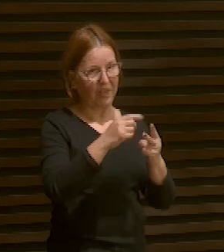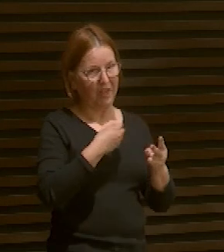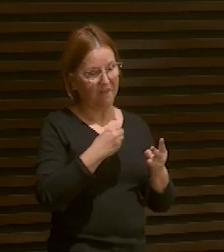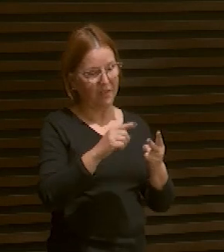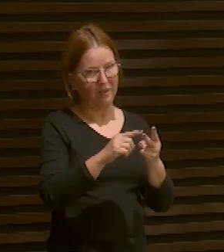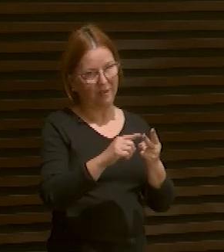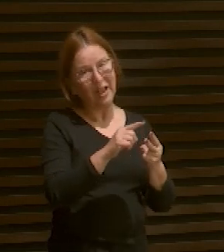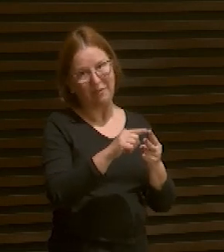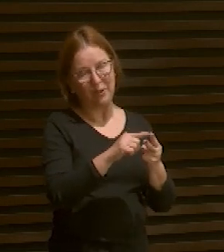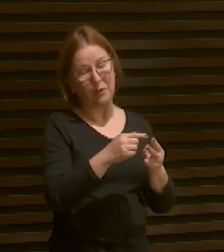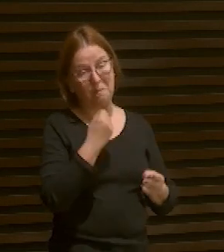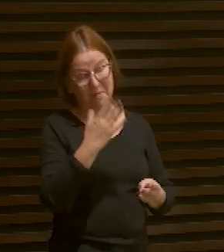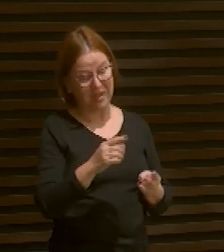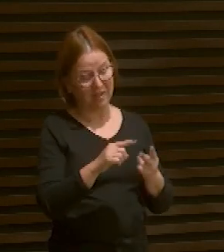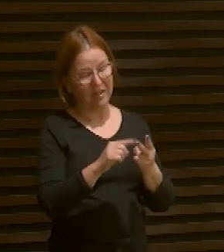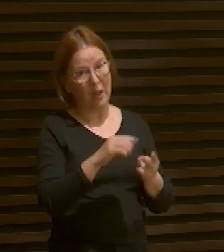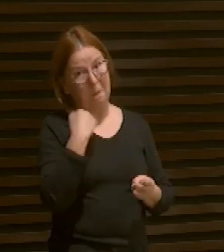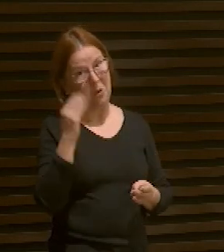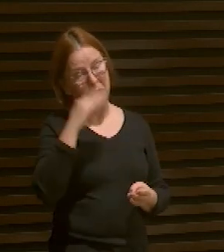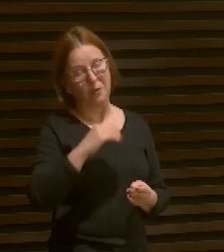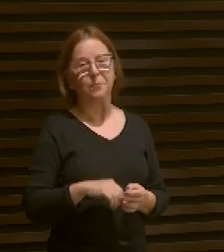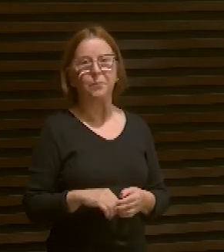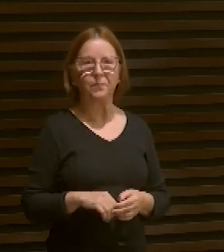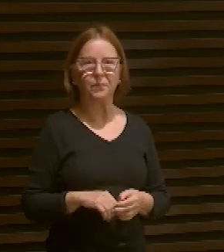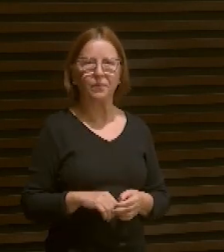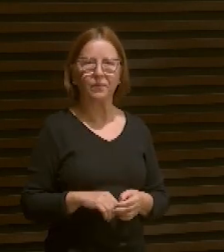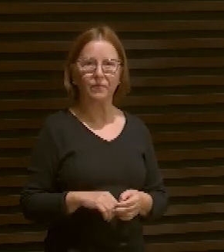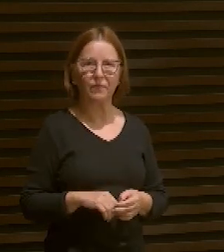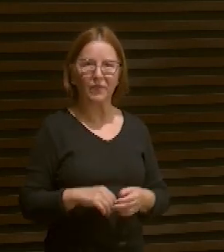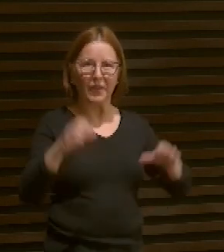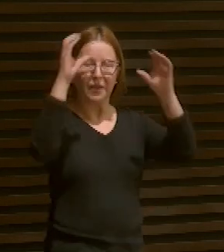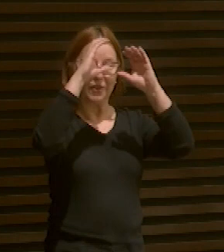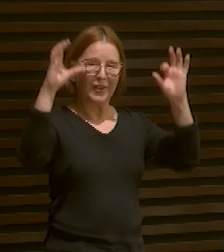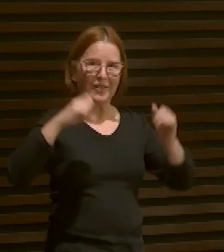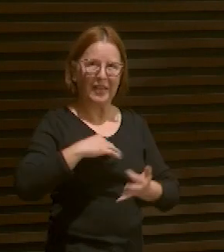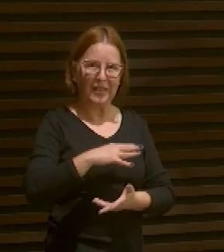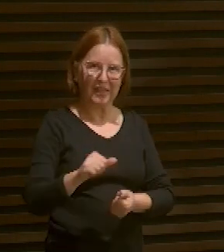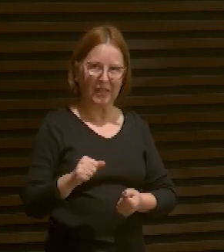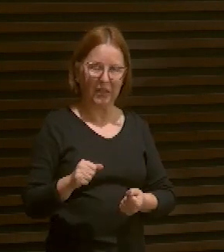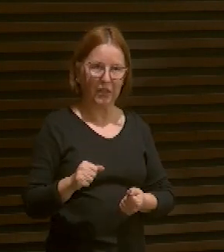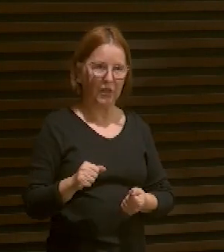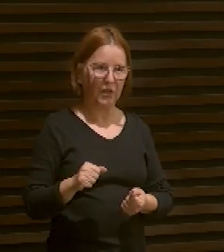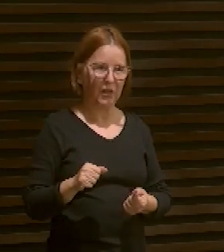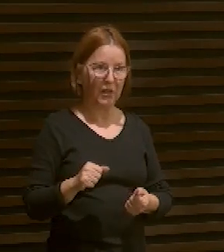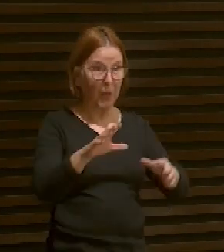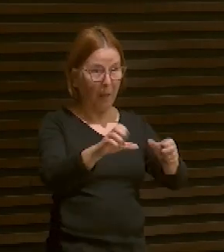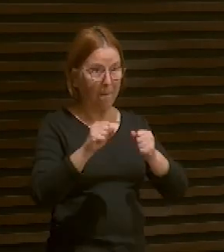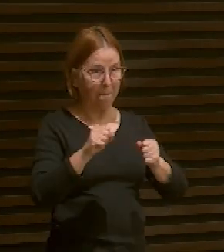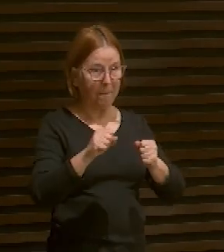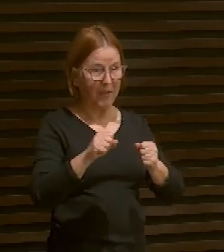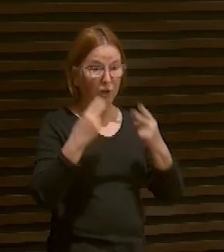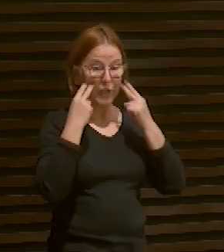mal. Depois de 15 e 19. Os céus e a terra tomo hoje por testemunha contra